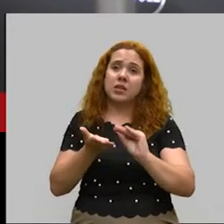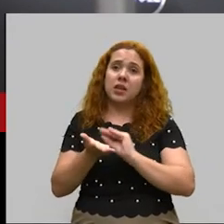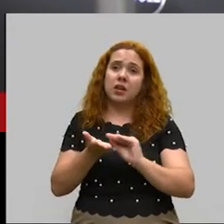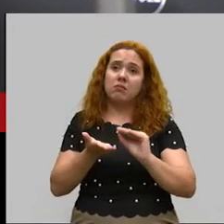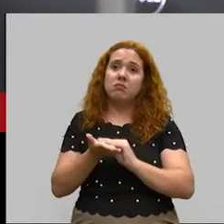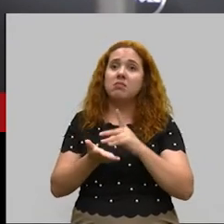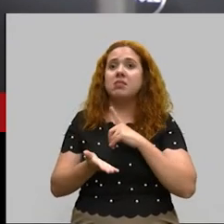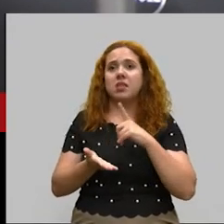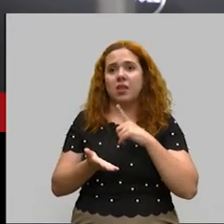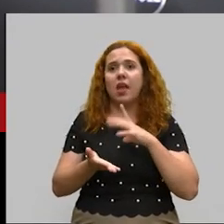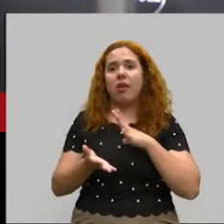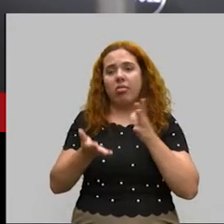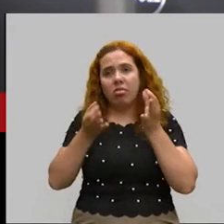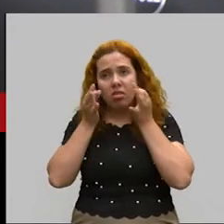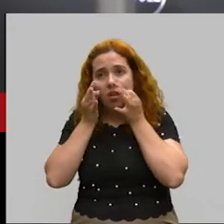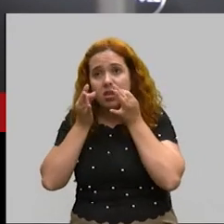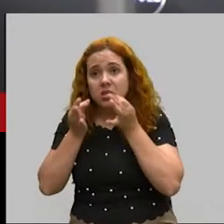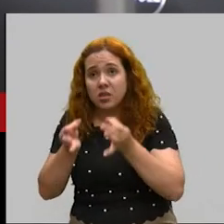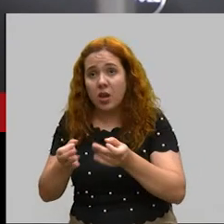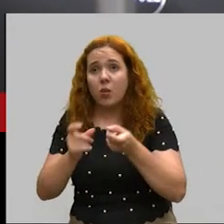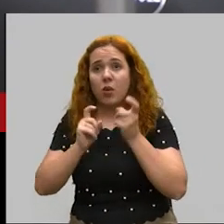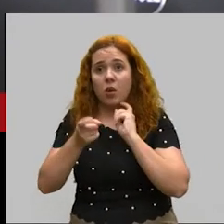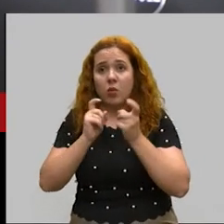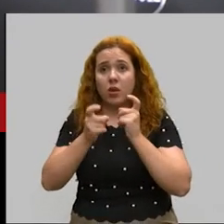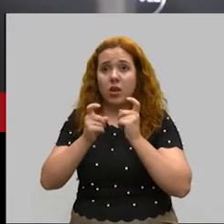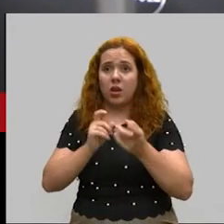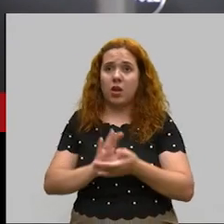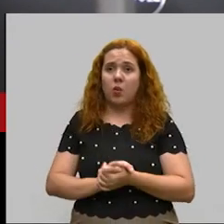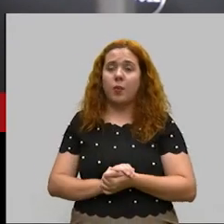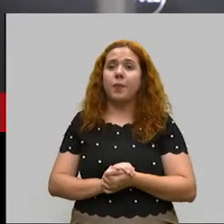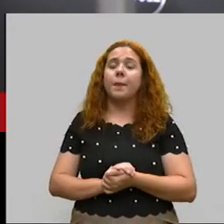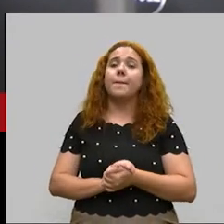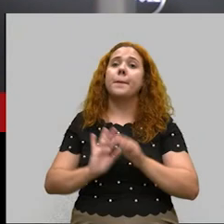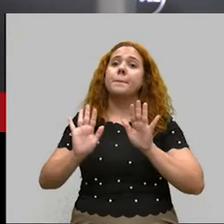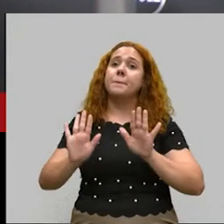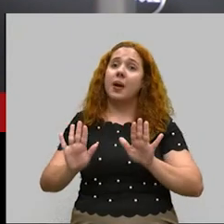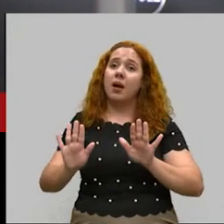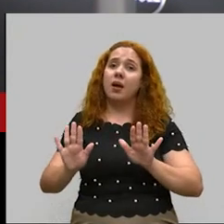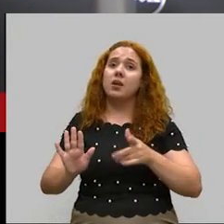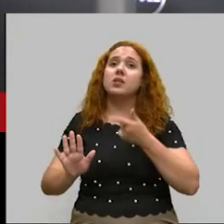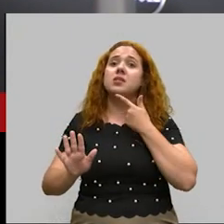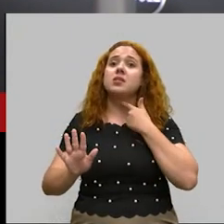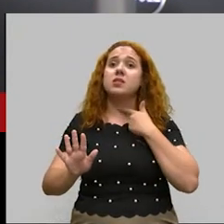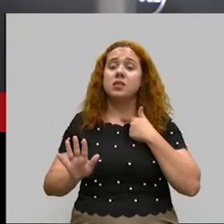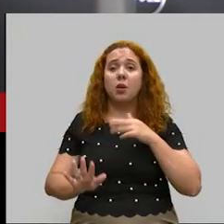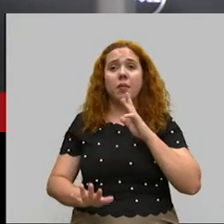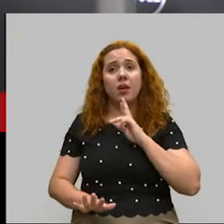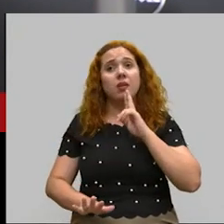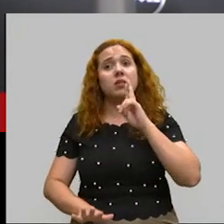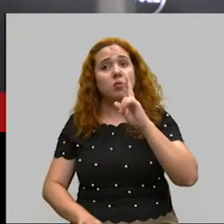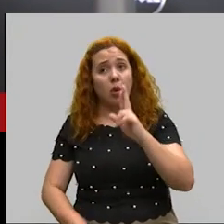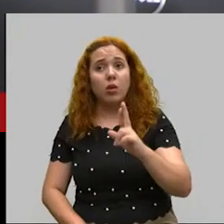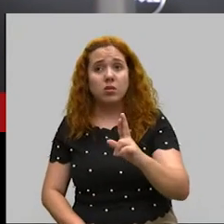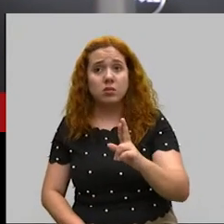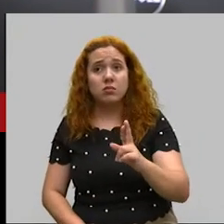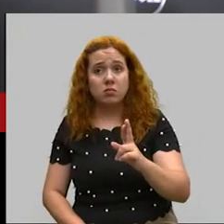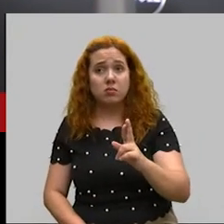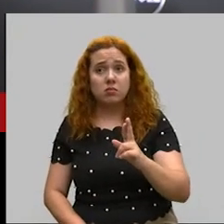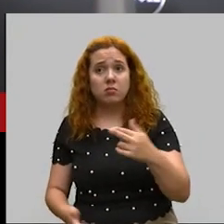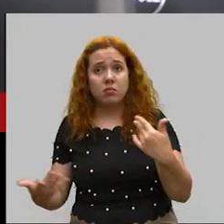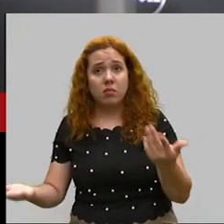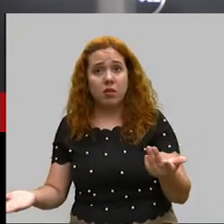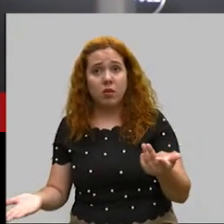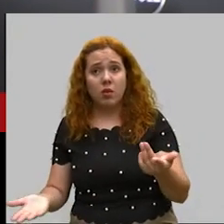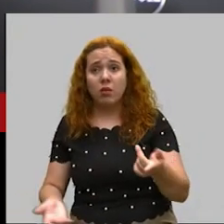nosso a nossa reunião aqui pedir a secretaria para se posicionar oficialmente sobre essa questão mantendo e o